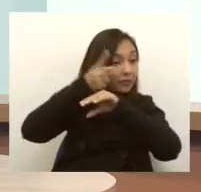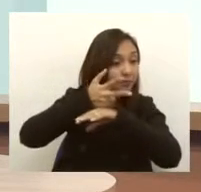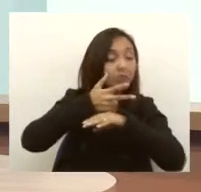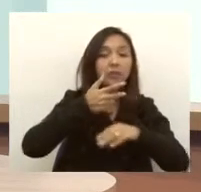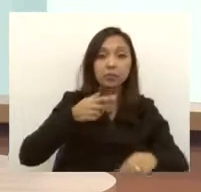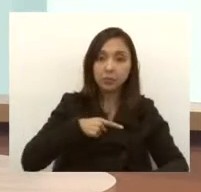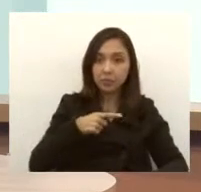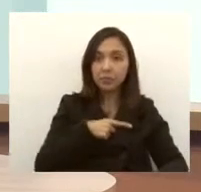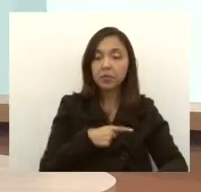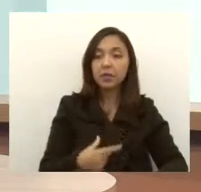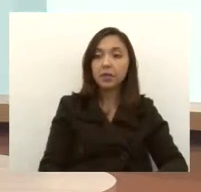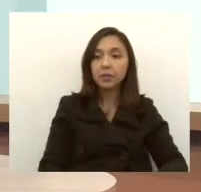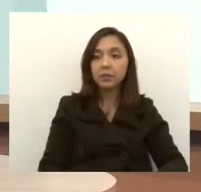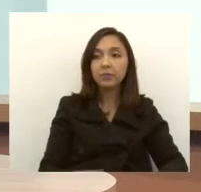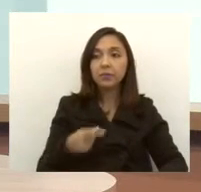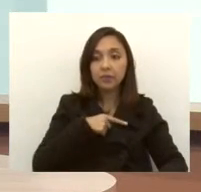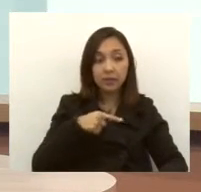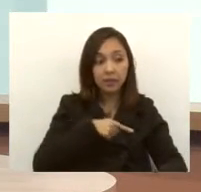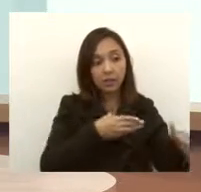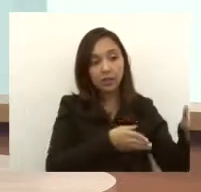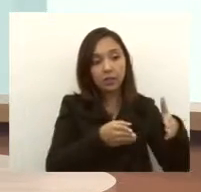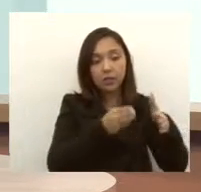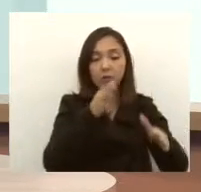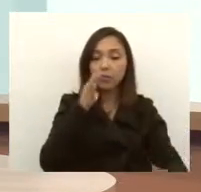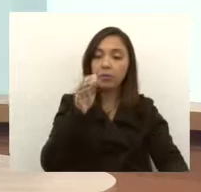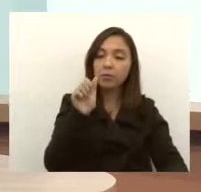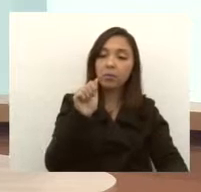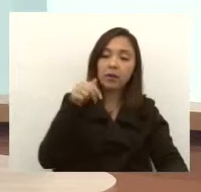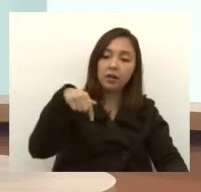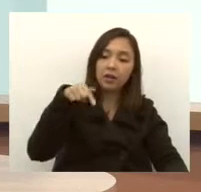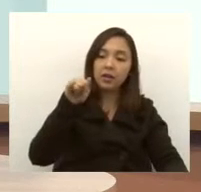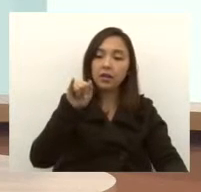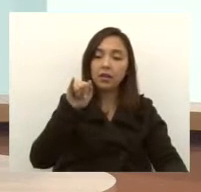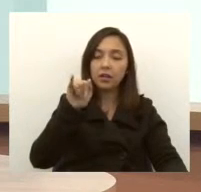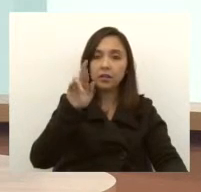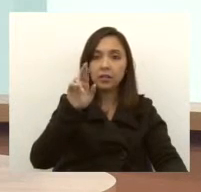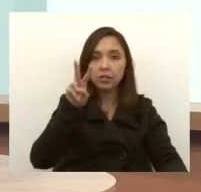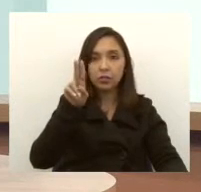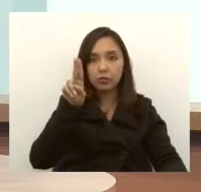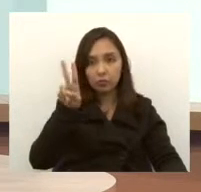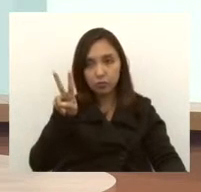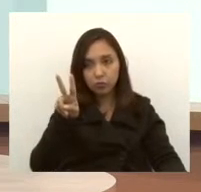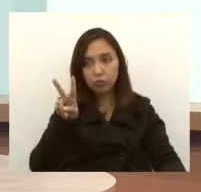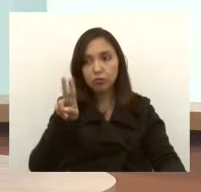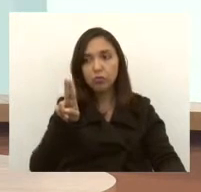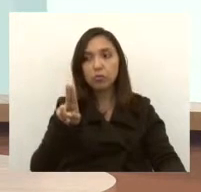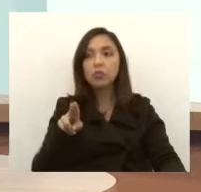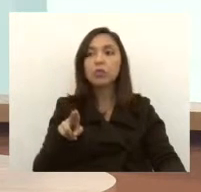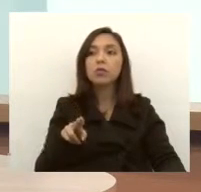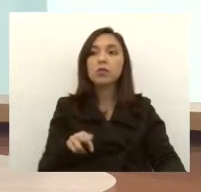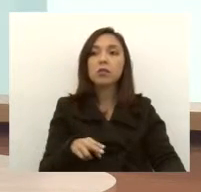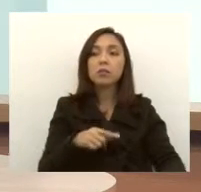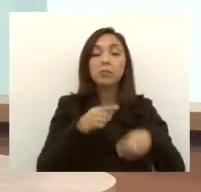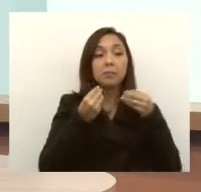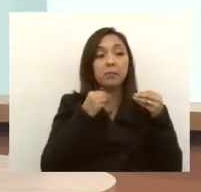Existe o rio Baquirivu, que eles captam água do rio Baquirivu